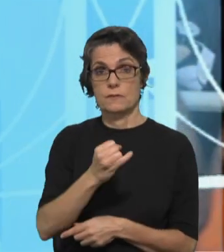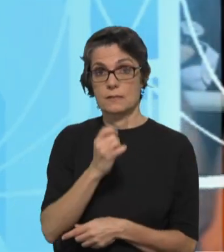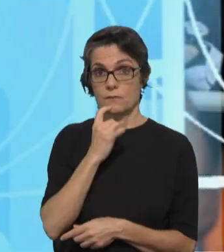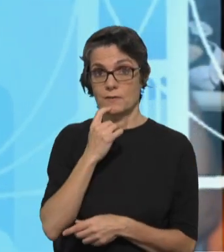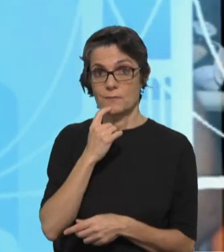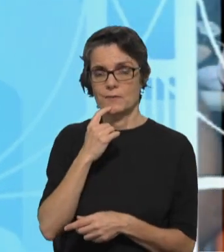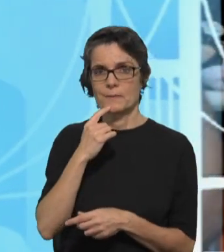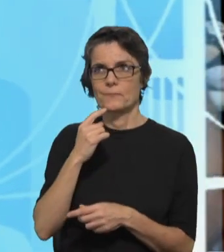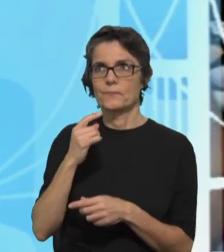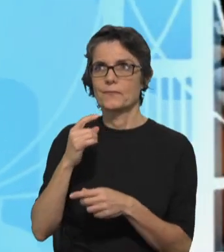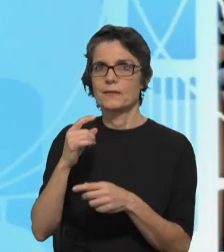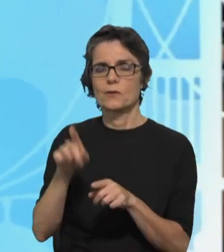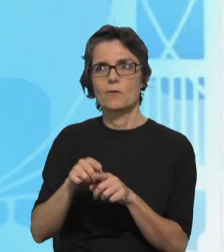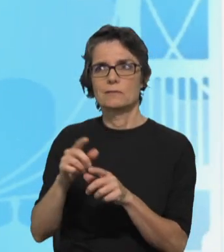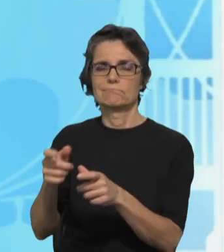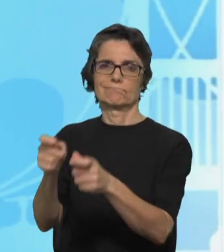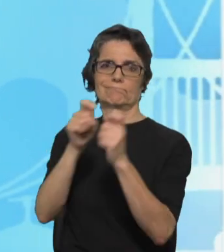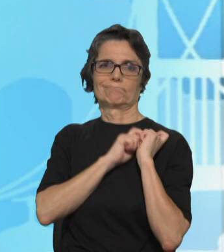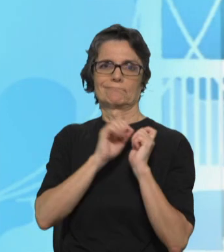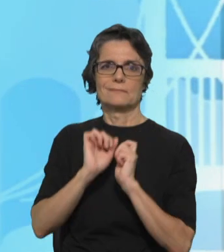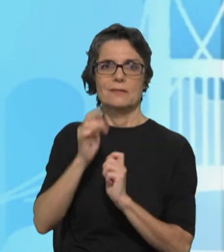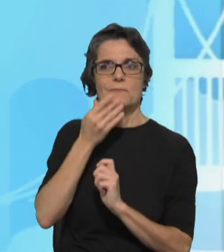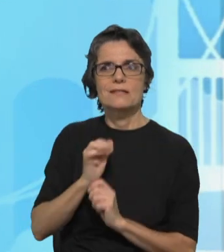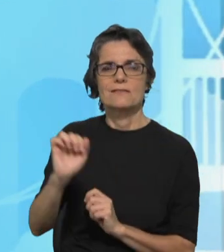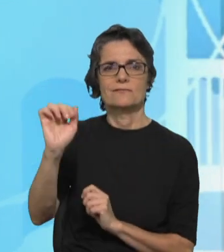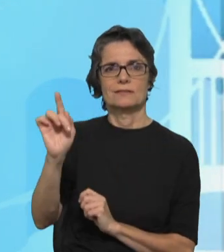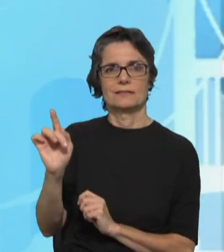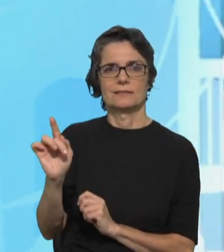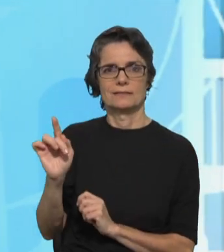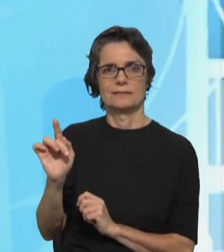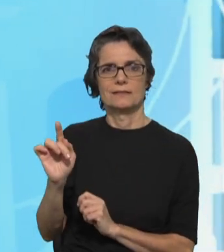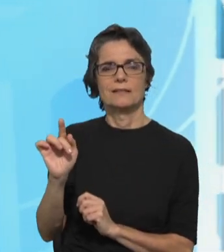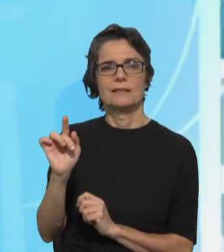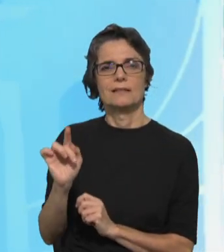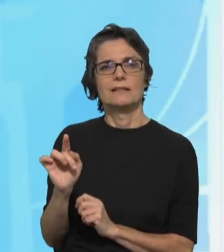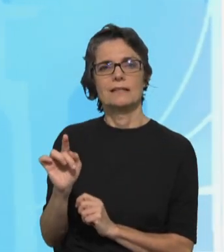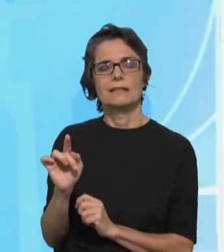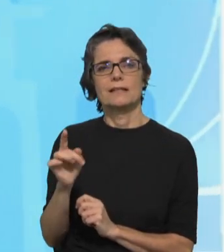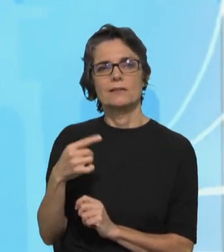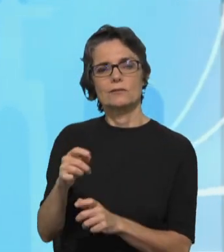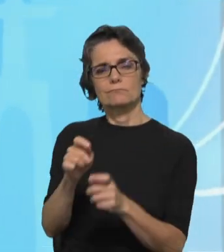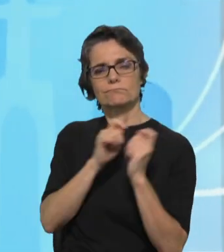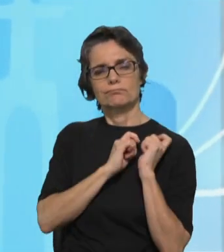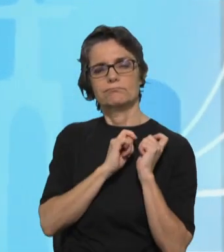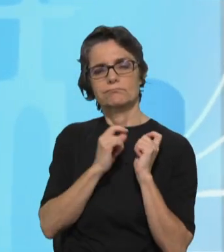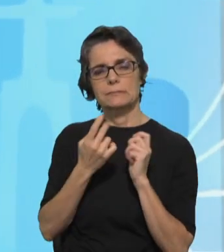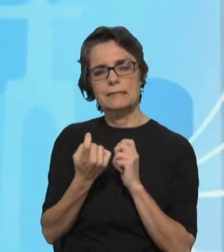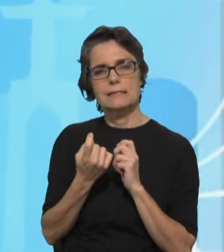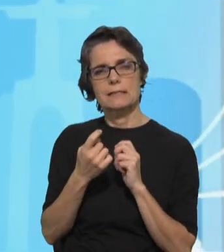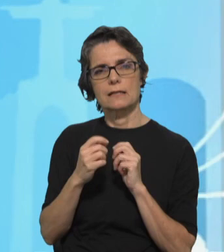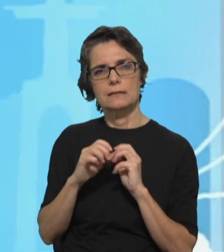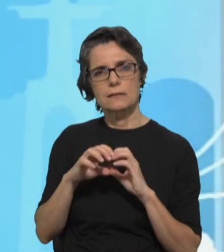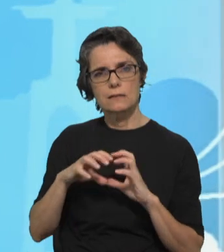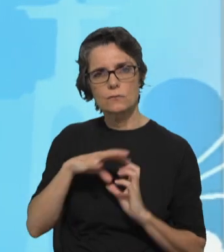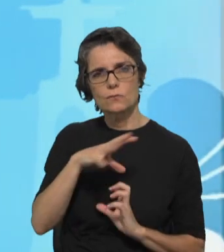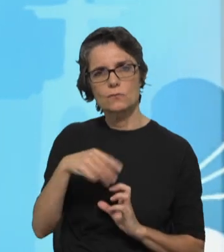herdeiros dessa experiência e dessa necessidade de criar um mundo